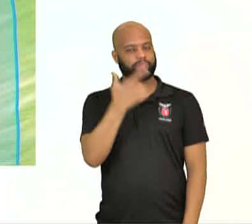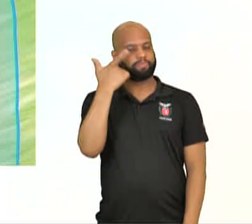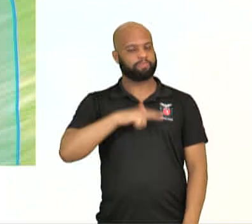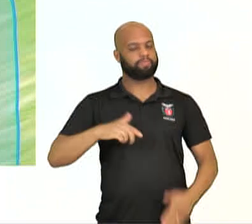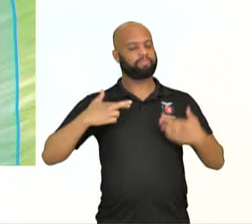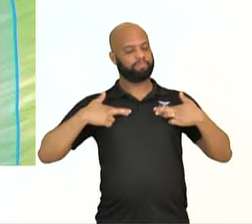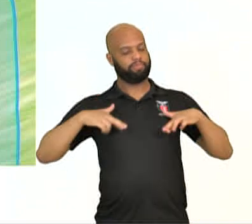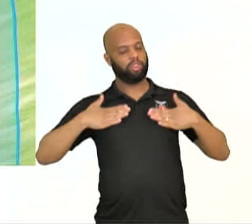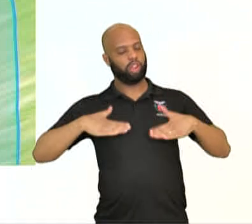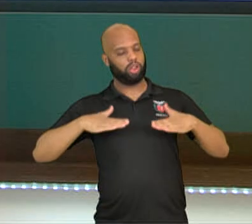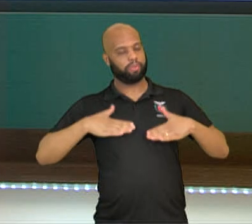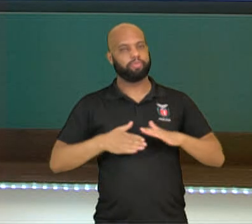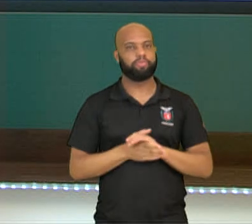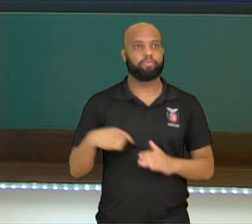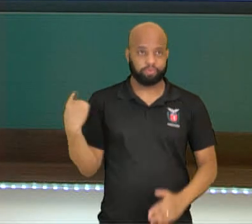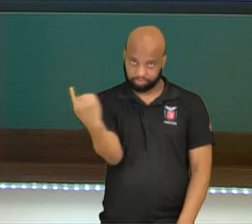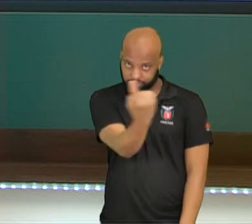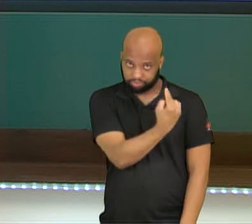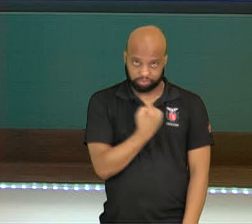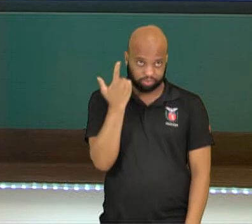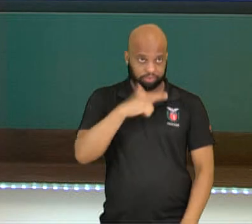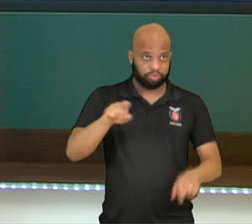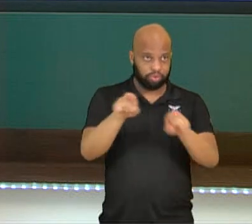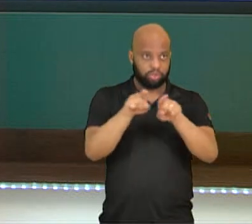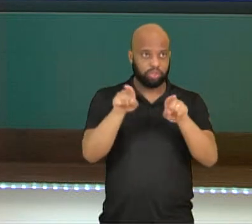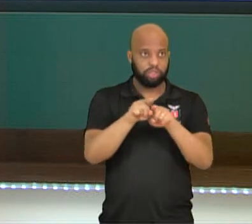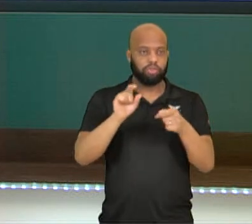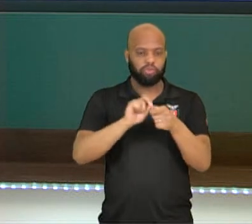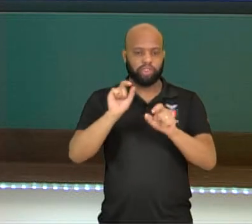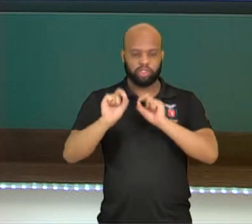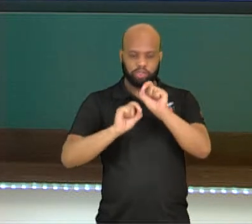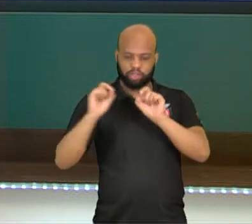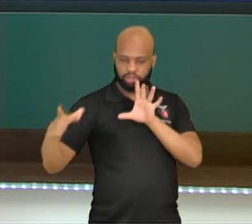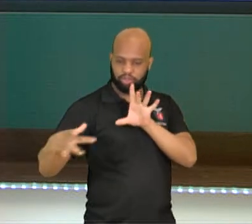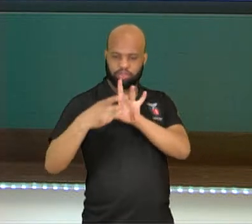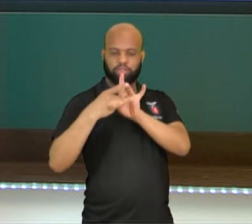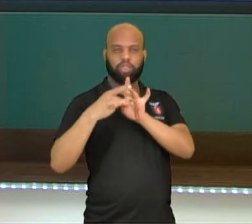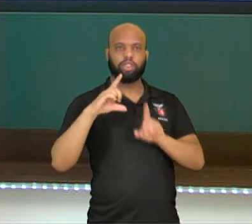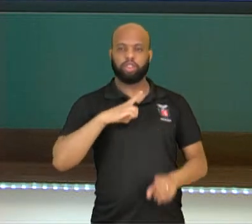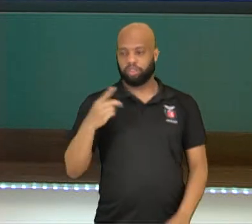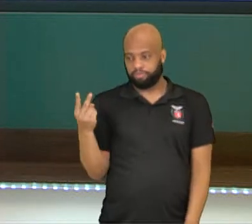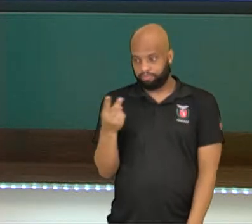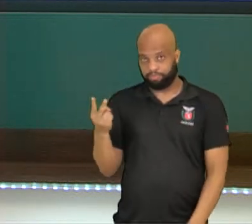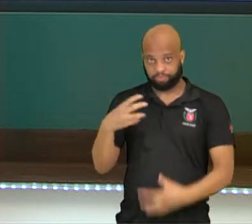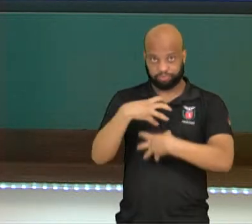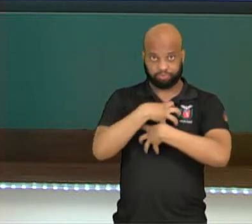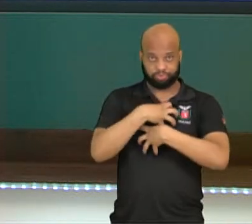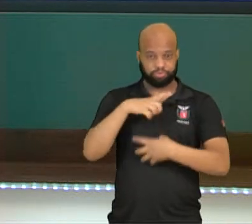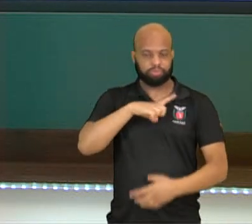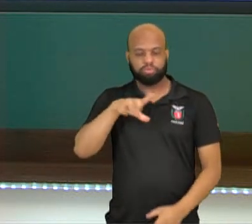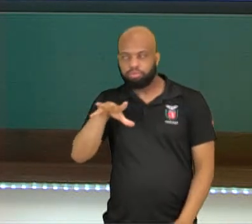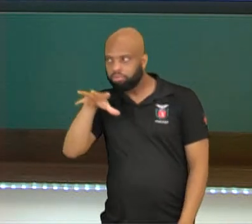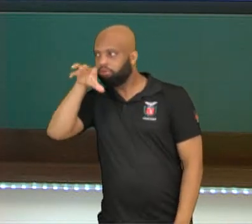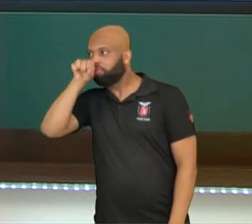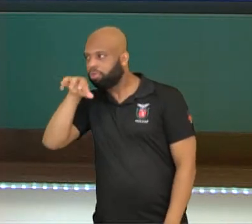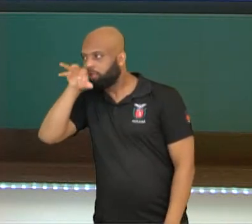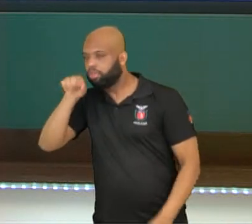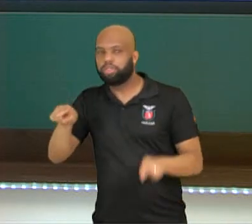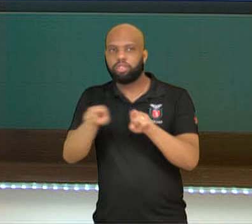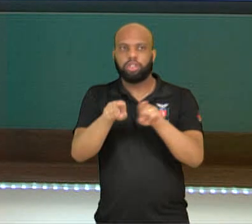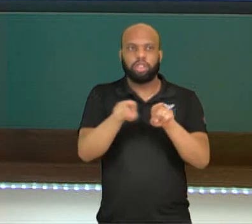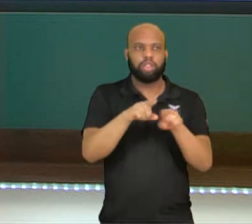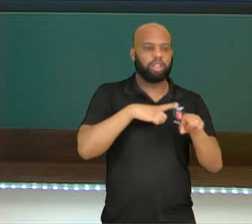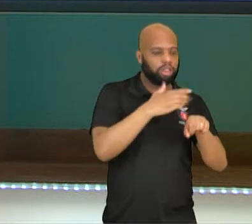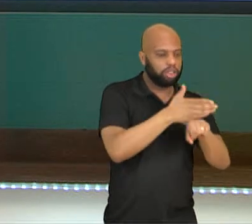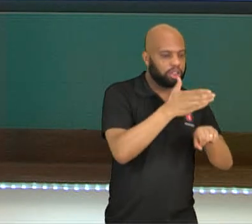relaxar? Será que nós conseguimos também fazer uma conexão entre essas duas modalidades, entre a respiração e as